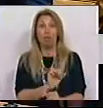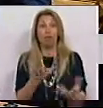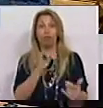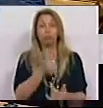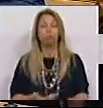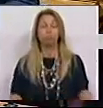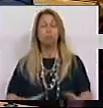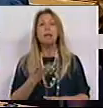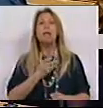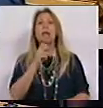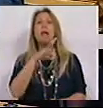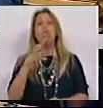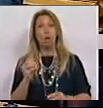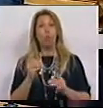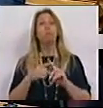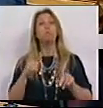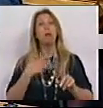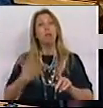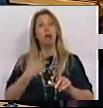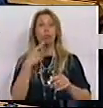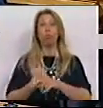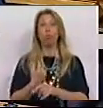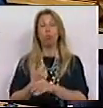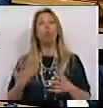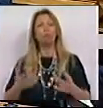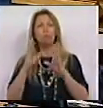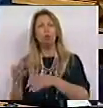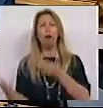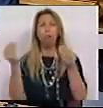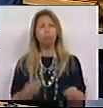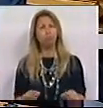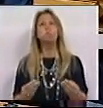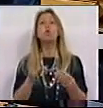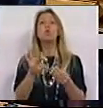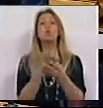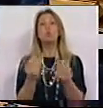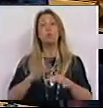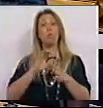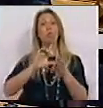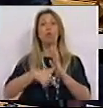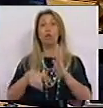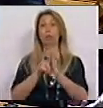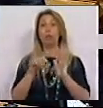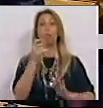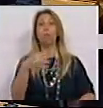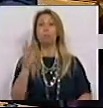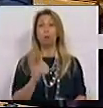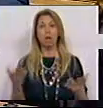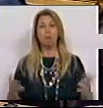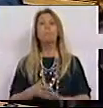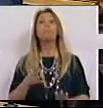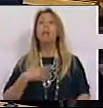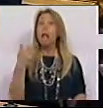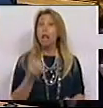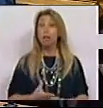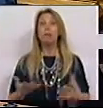de Consumo já manifestaram a sua simpatia em relação ao projeto de lei do Partido Socialista. Lamentavelmente, o Governo